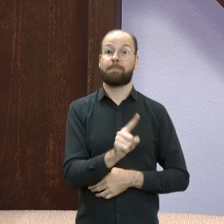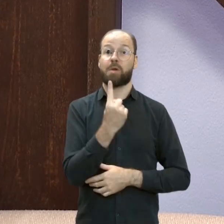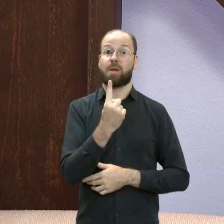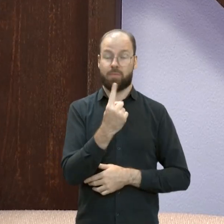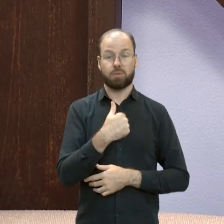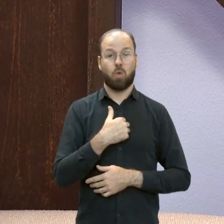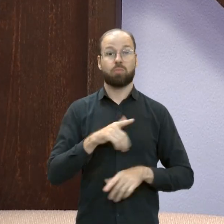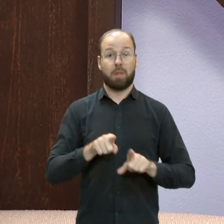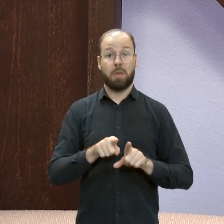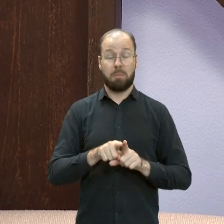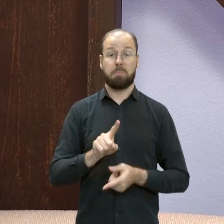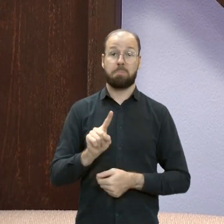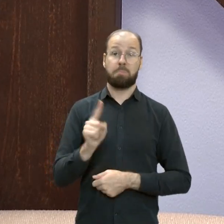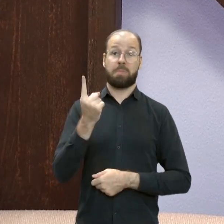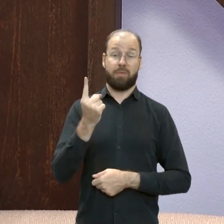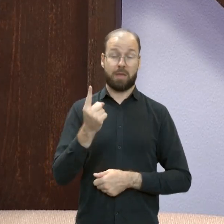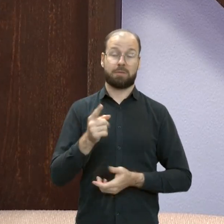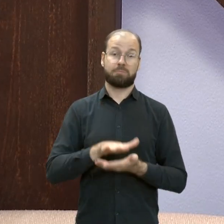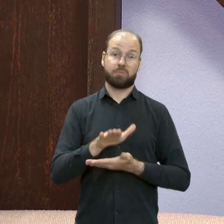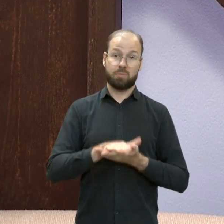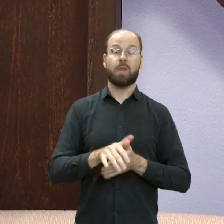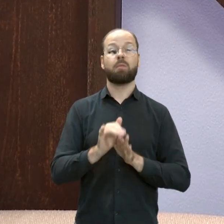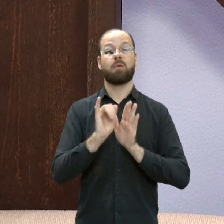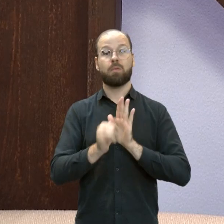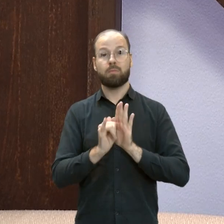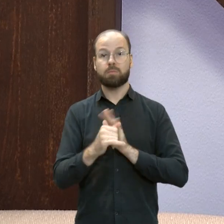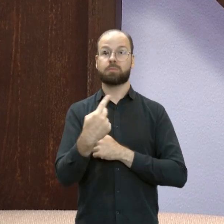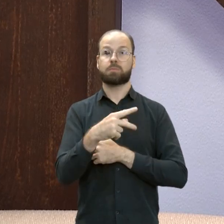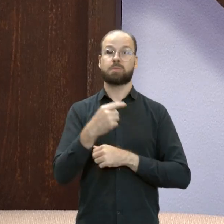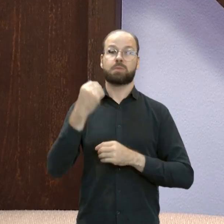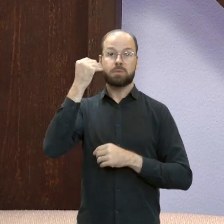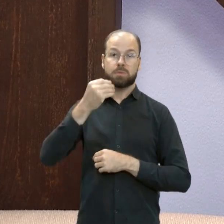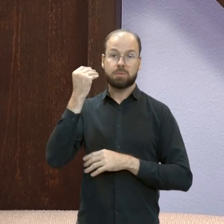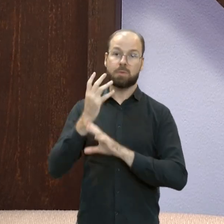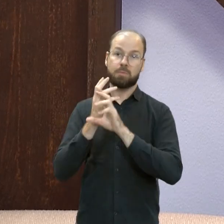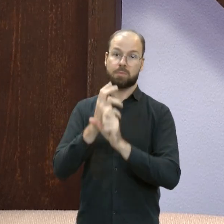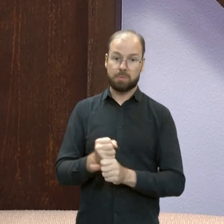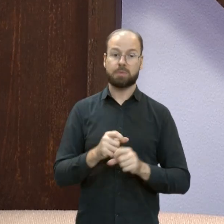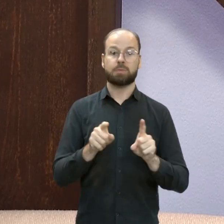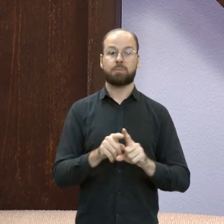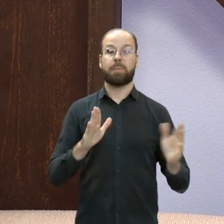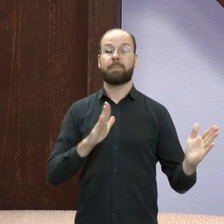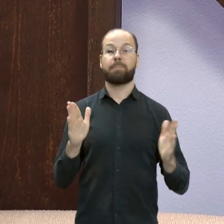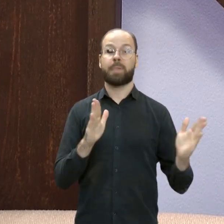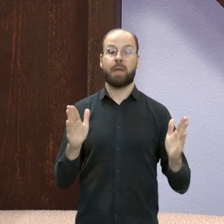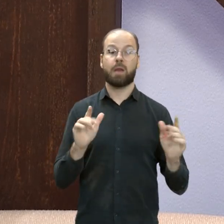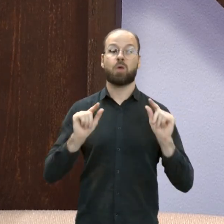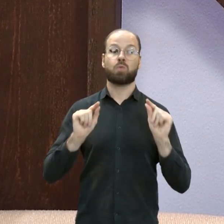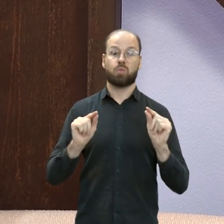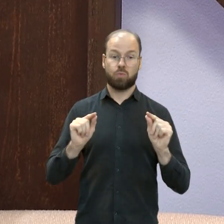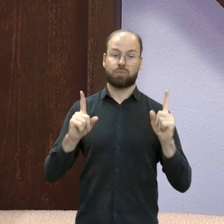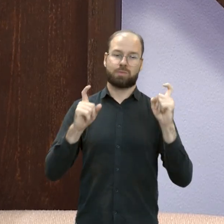inclusive eu, e narrando suas escrevivências, né? Parando num período assim, que foi